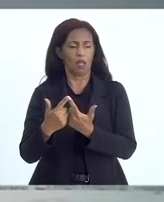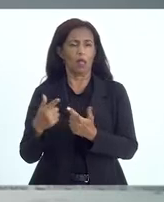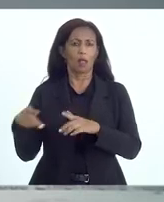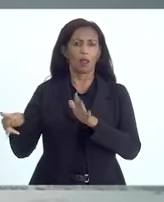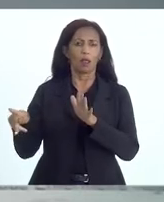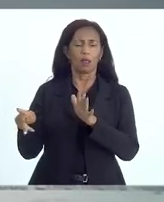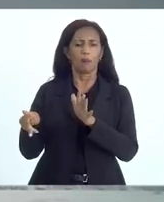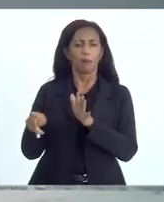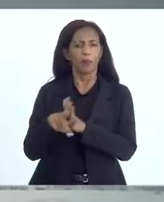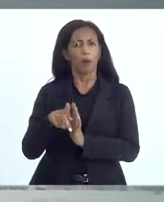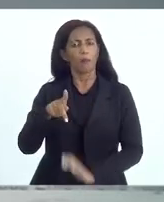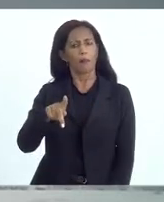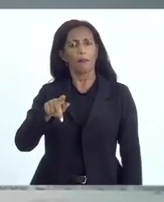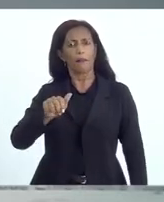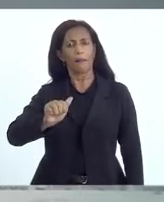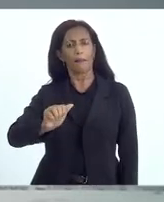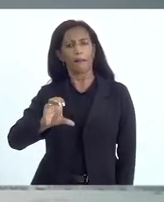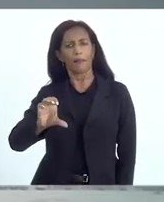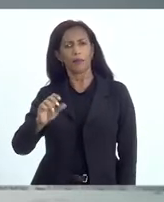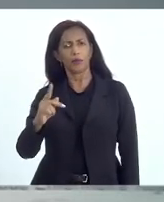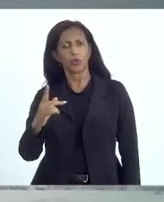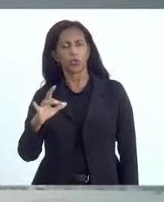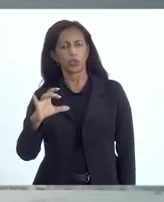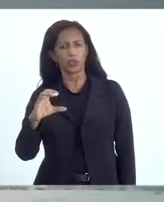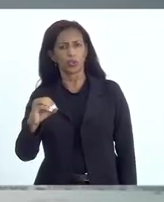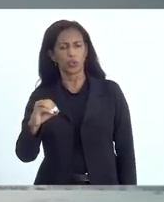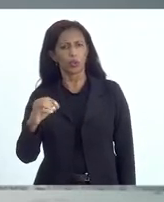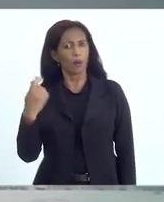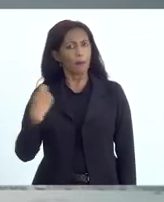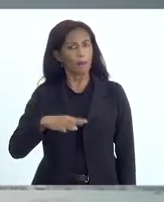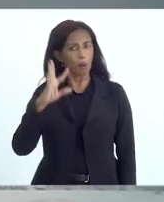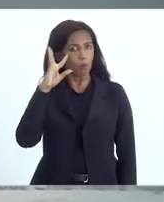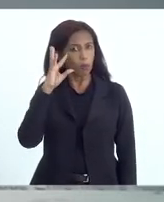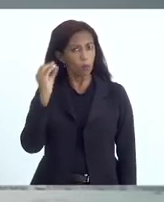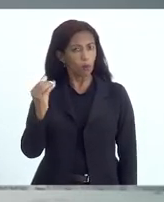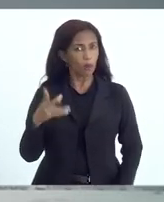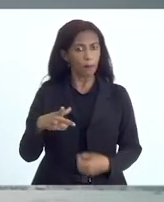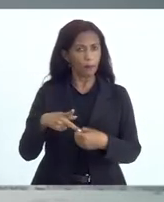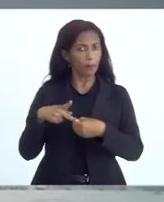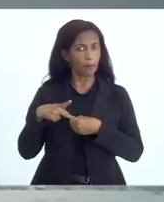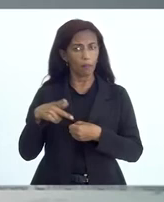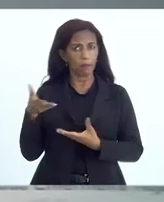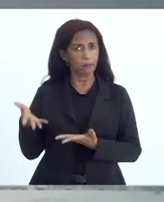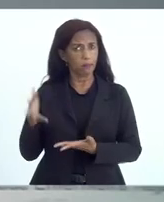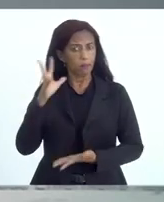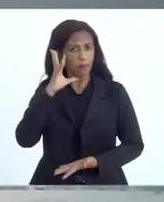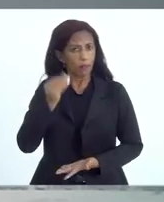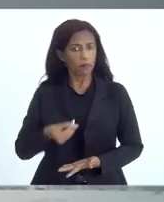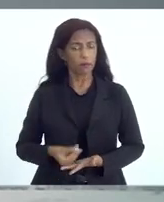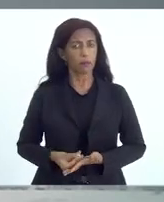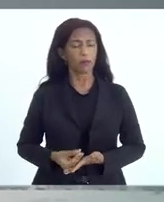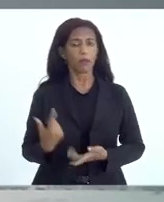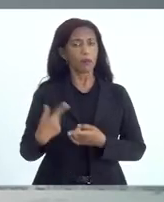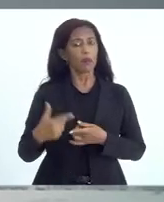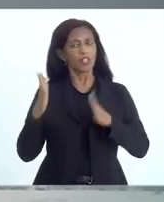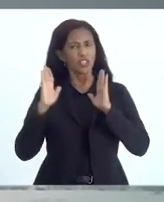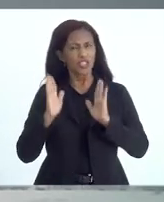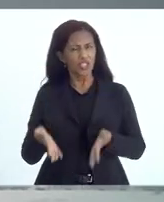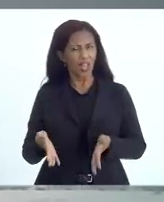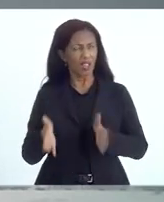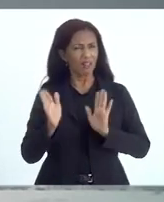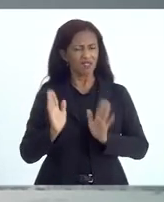né também a gente precisa de uma decisão da procuradoria é porque nós já